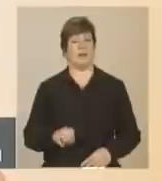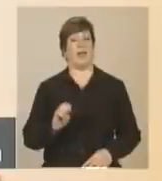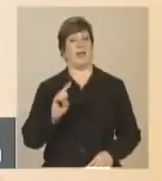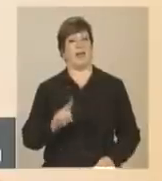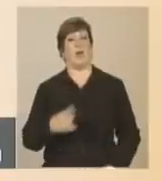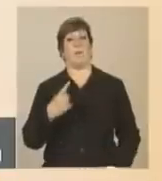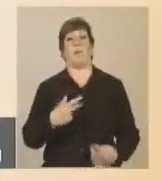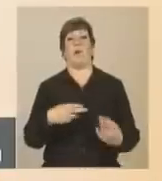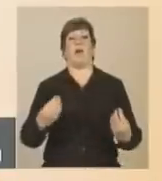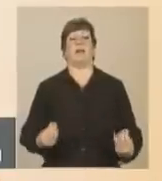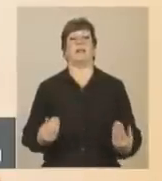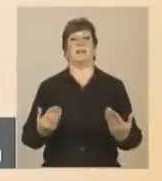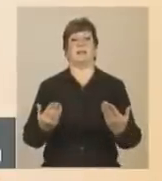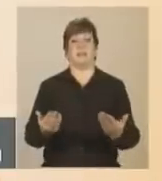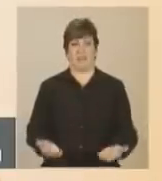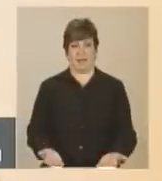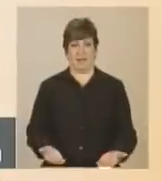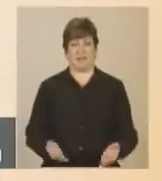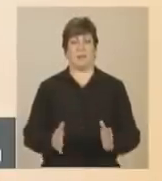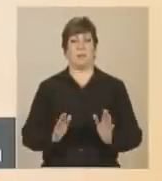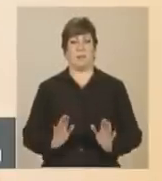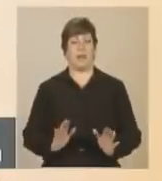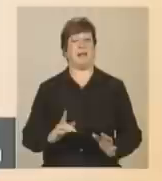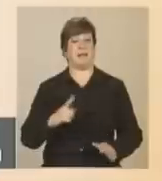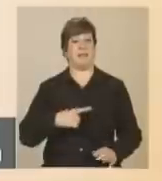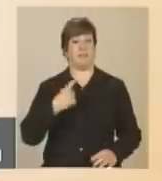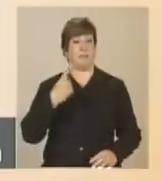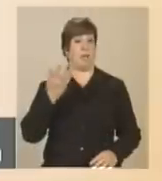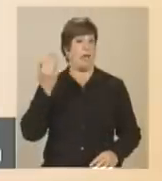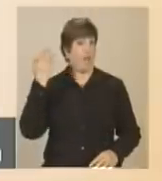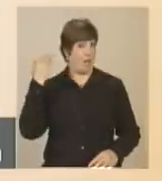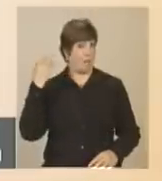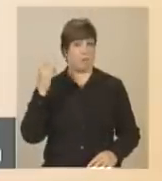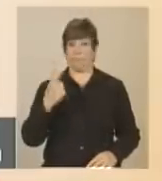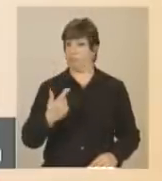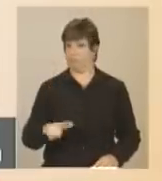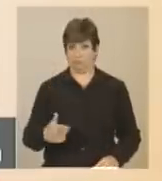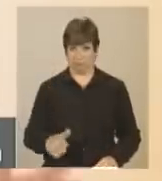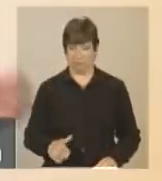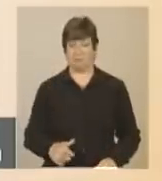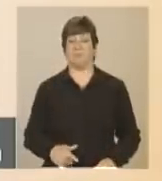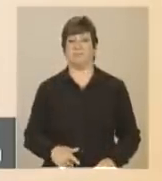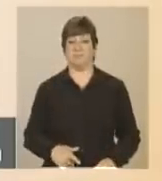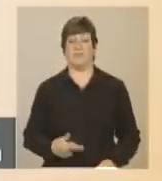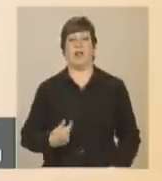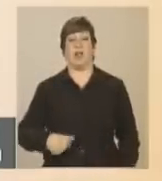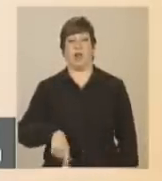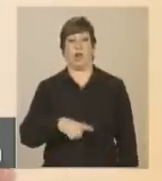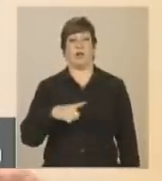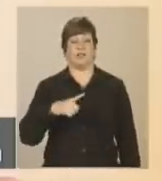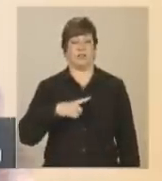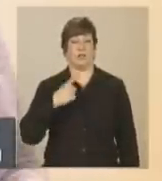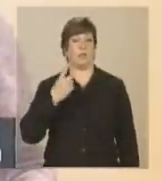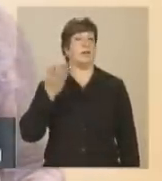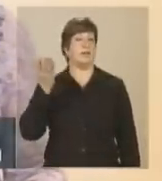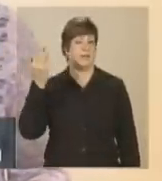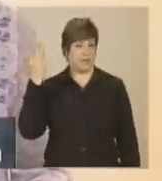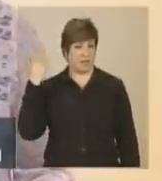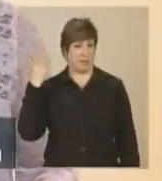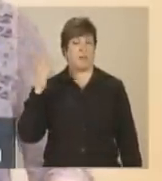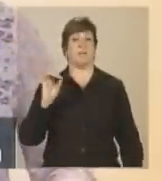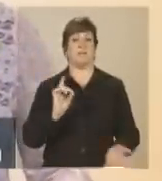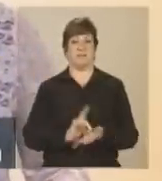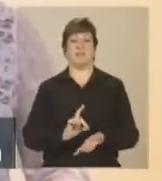algo dado, mas teve uma época que não era. Teve uma época que nós vivemos que, de